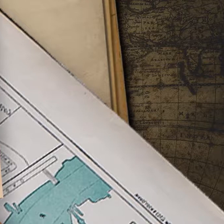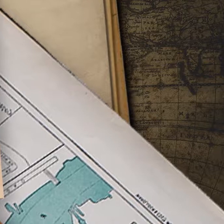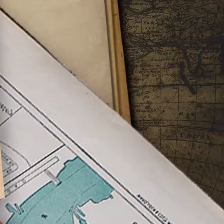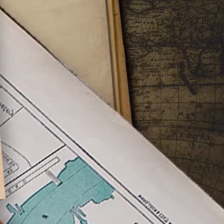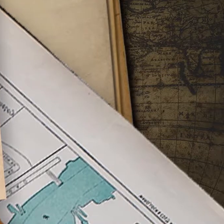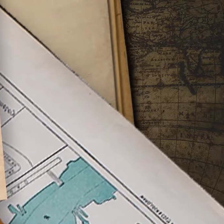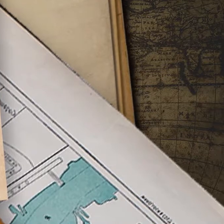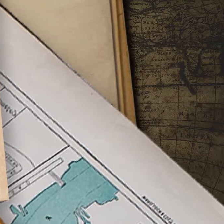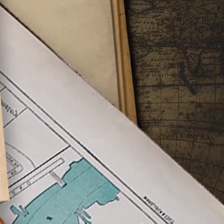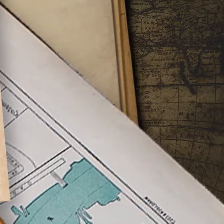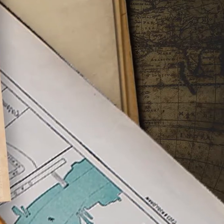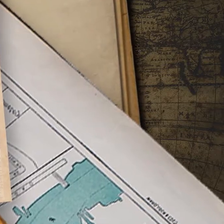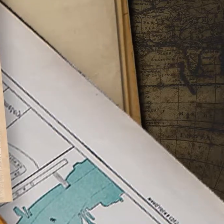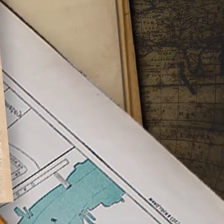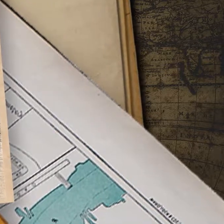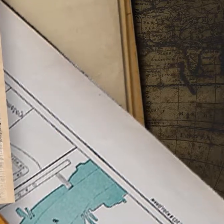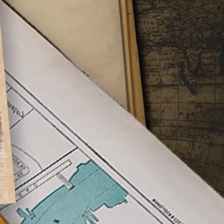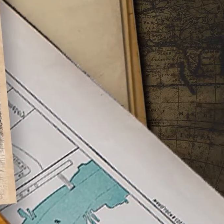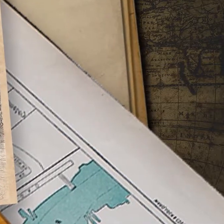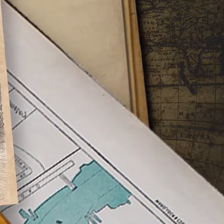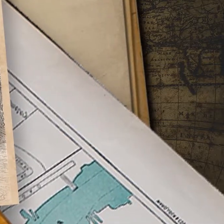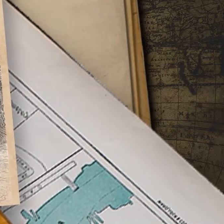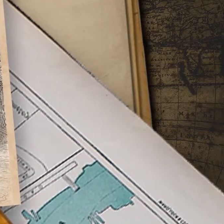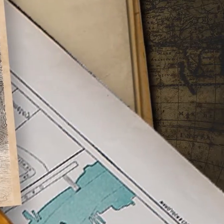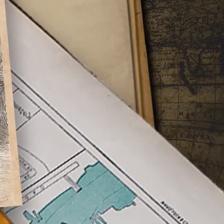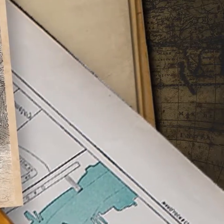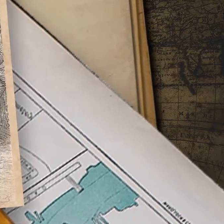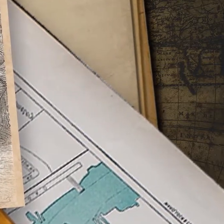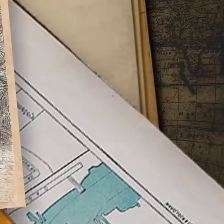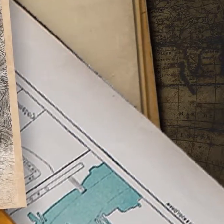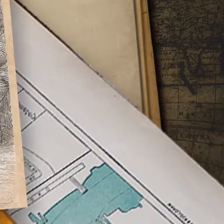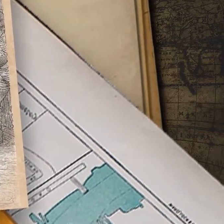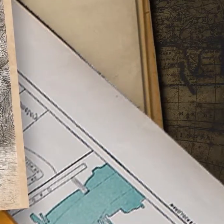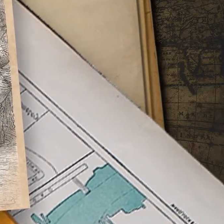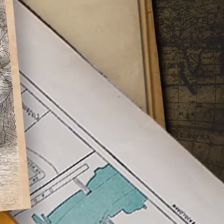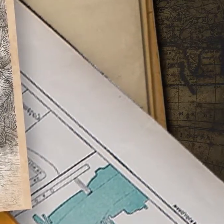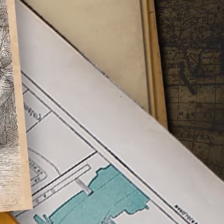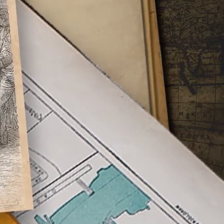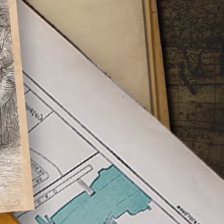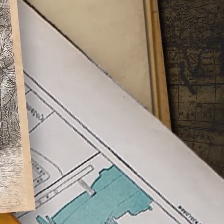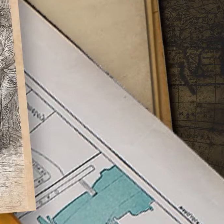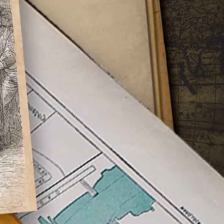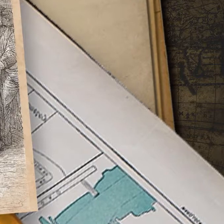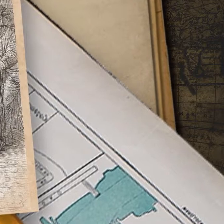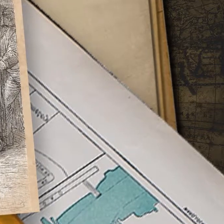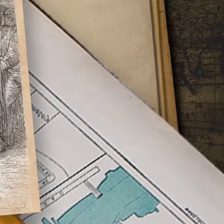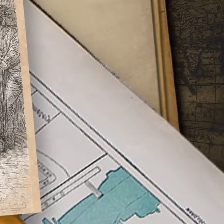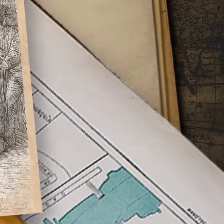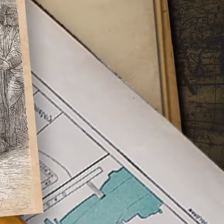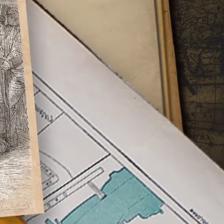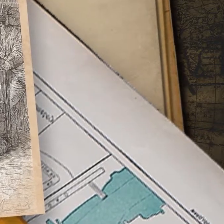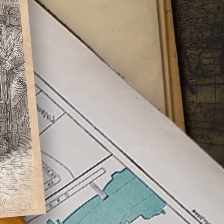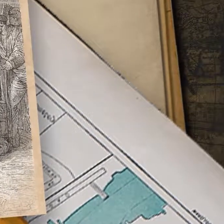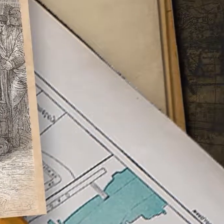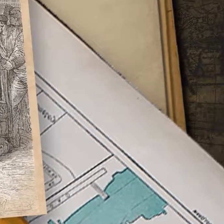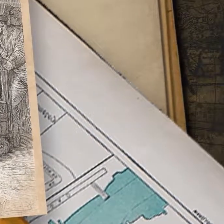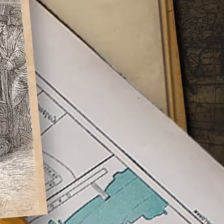e atrás está passando um homem empurrando um carrinho. No alto, o teto arredondado da estação.